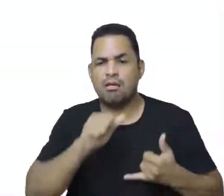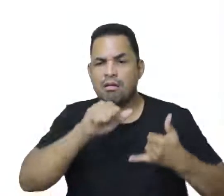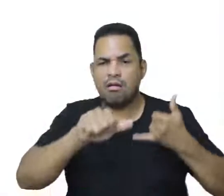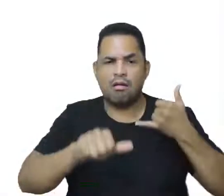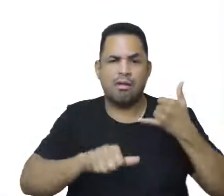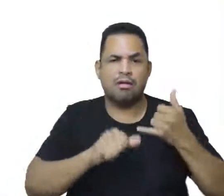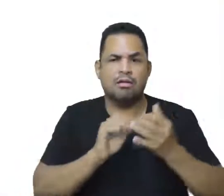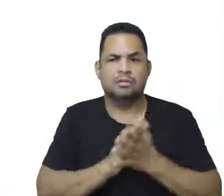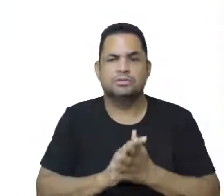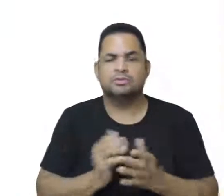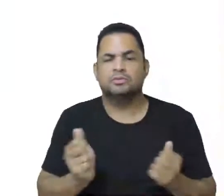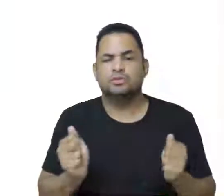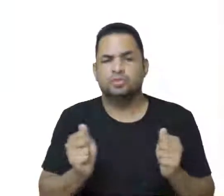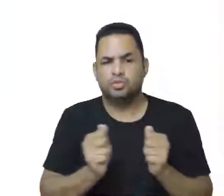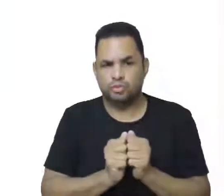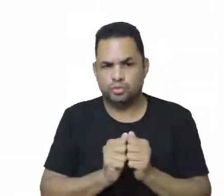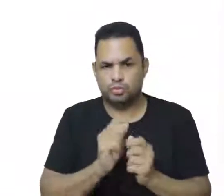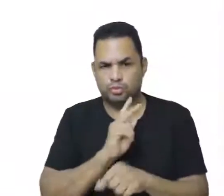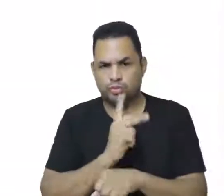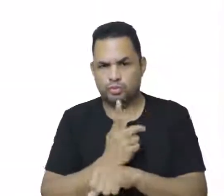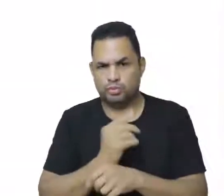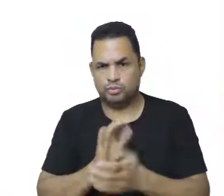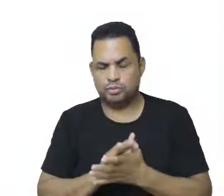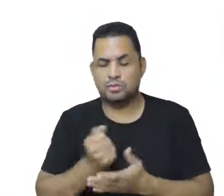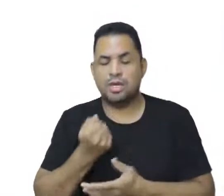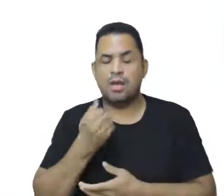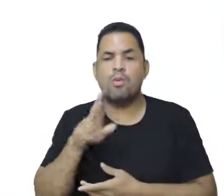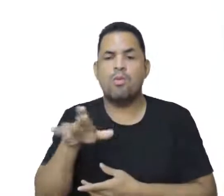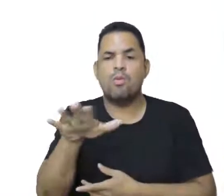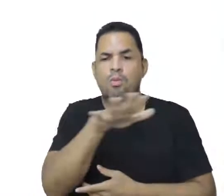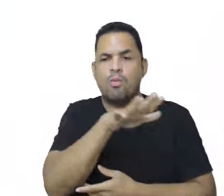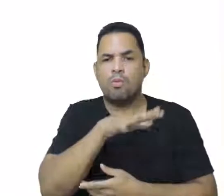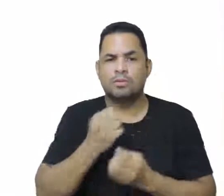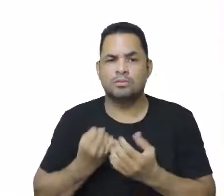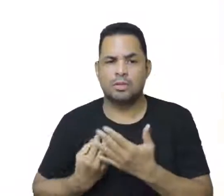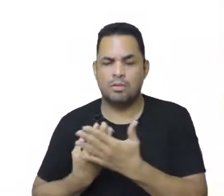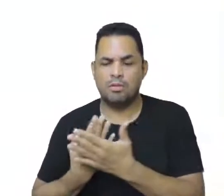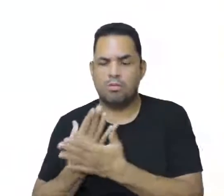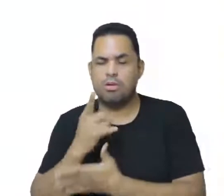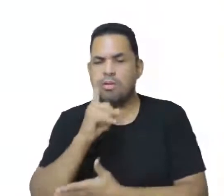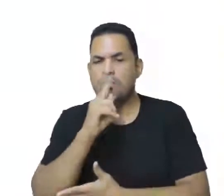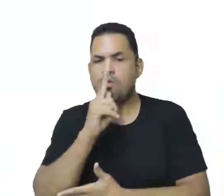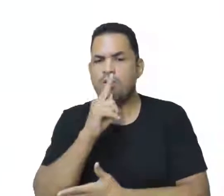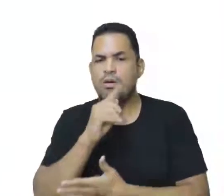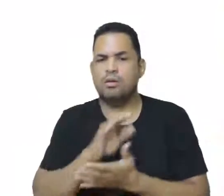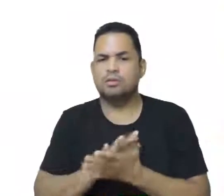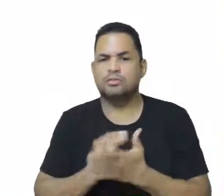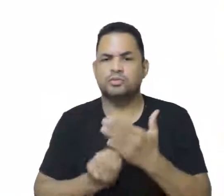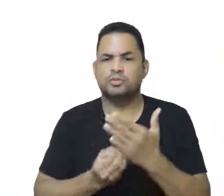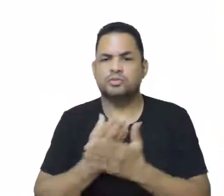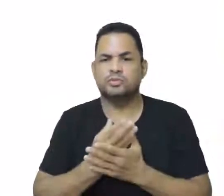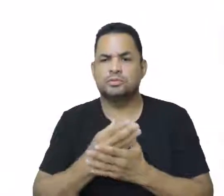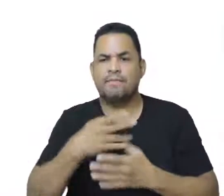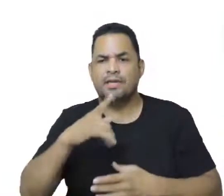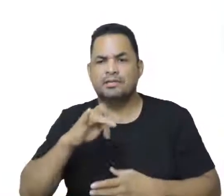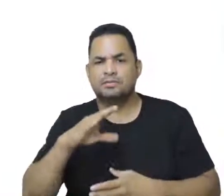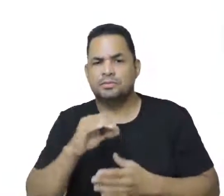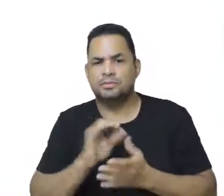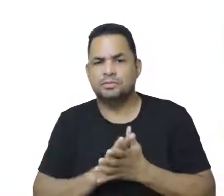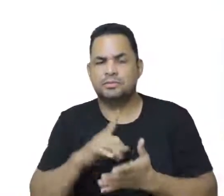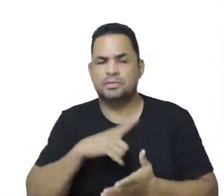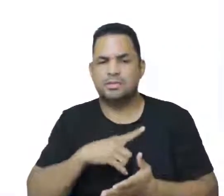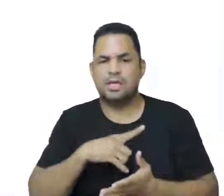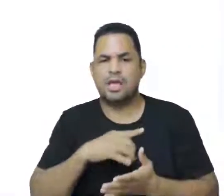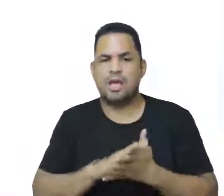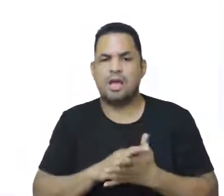reagem com o hidrogênio presente na atmosfera na forma de vapor d'água, dando origem a uma precipitação com maior teor